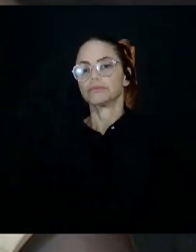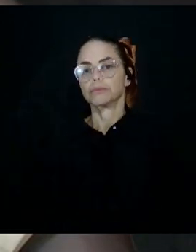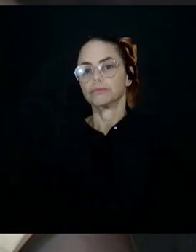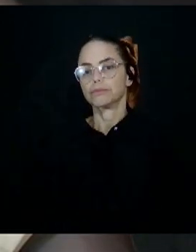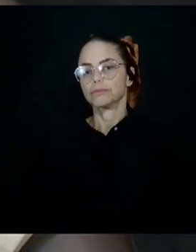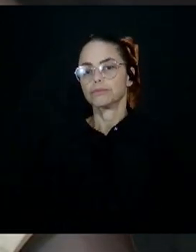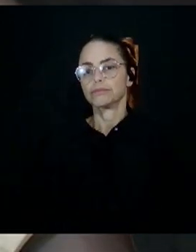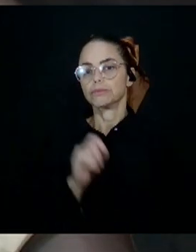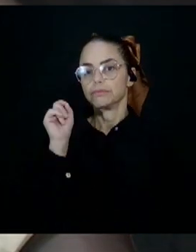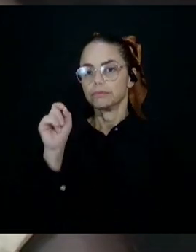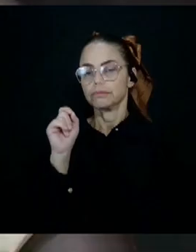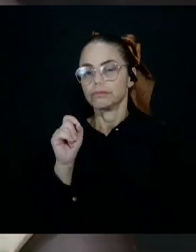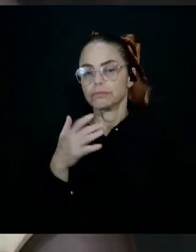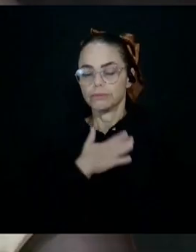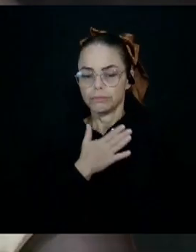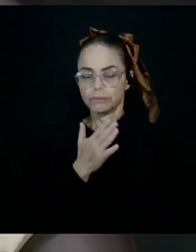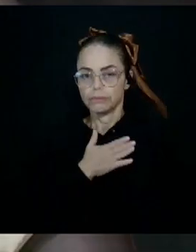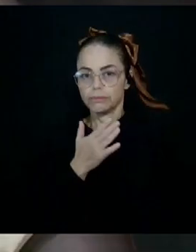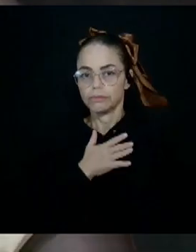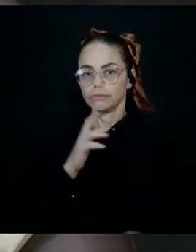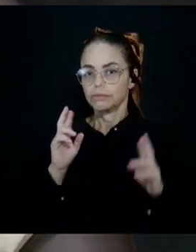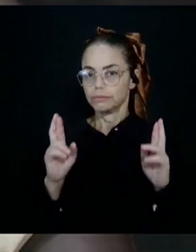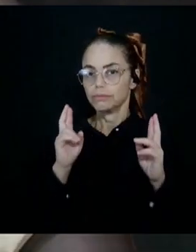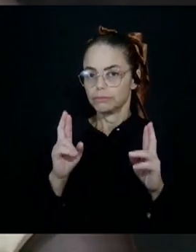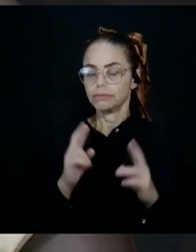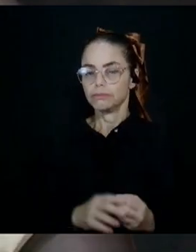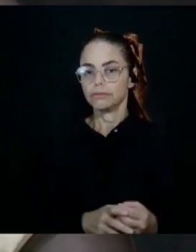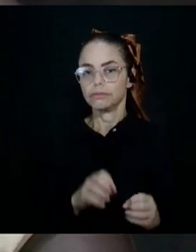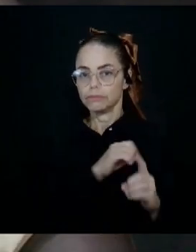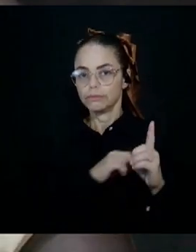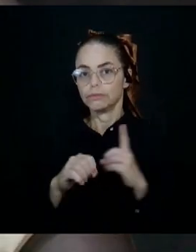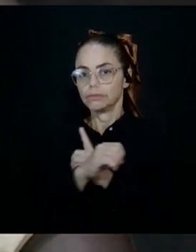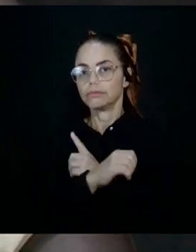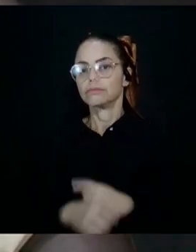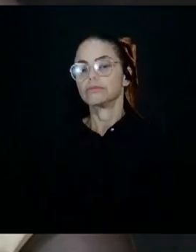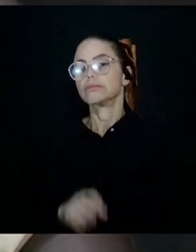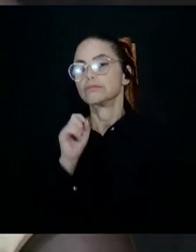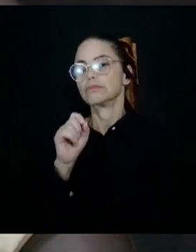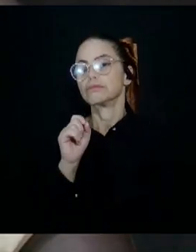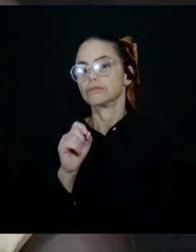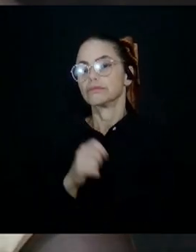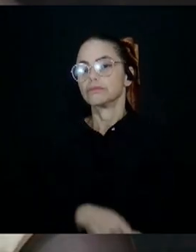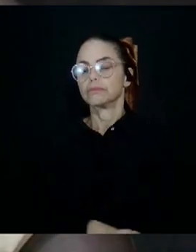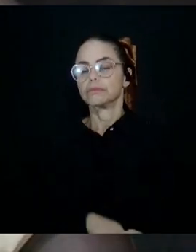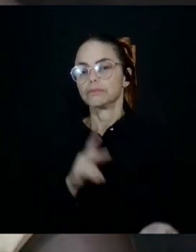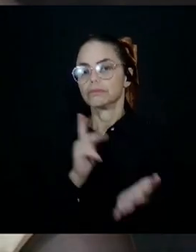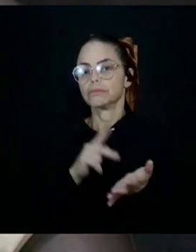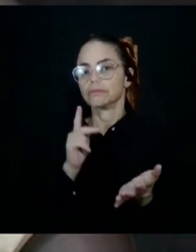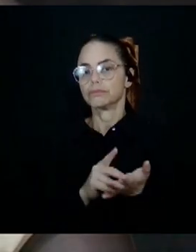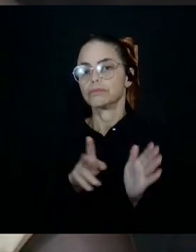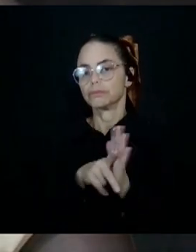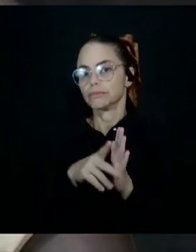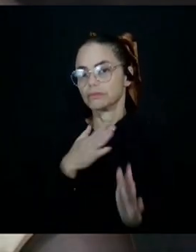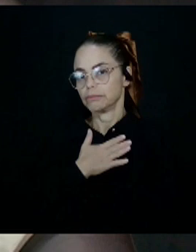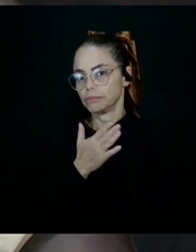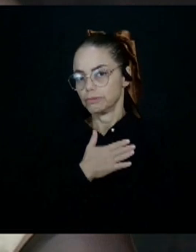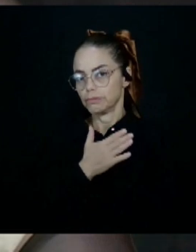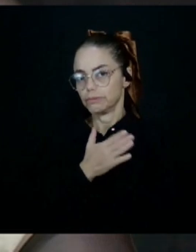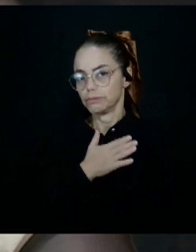foi uma expectativa da sociedade, né? O que realmente me pertence, né? Quem que eu